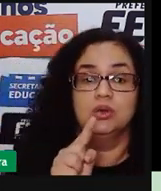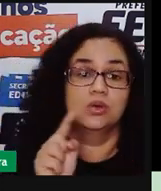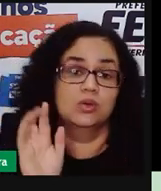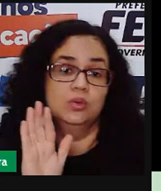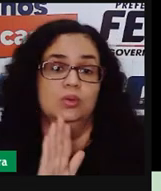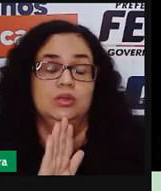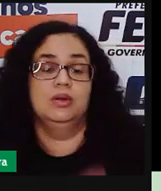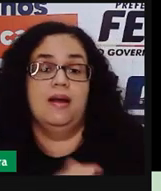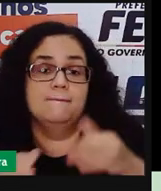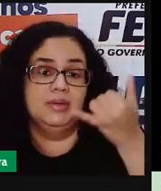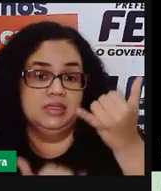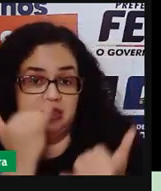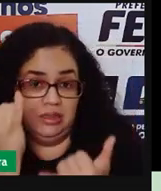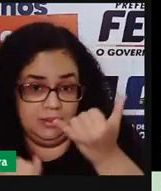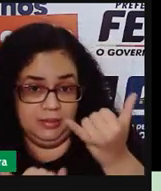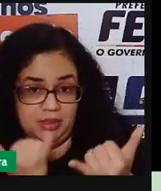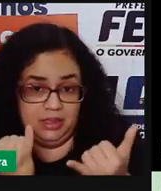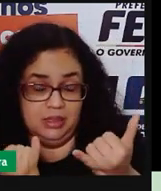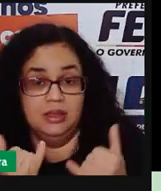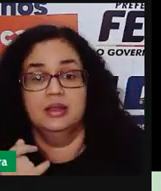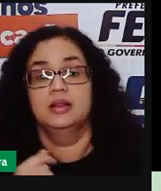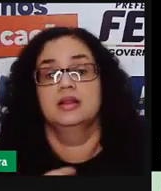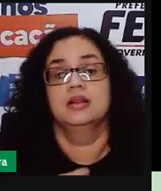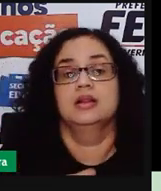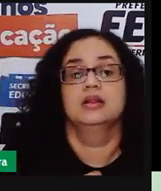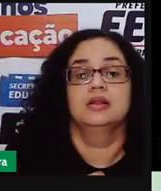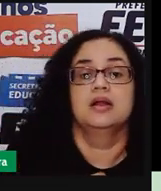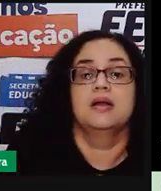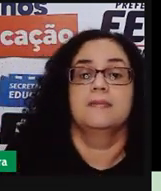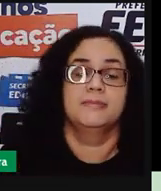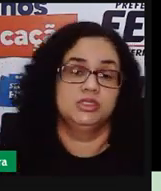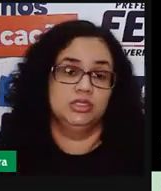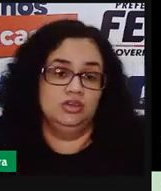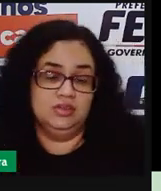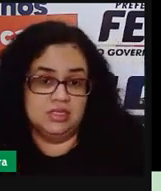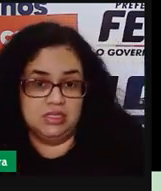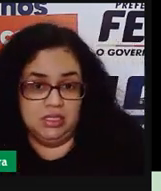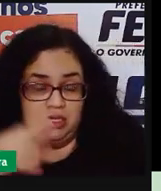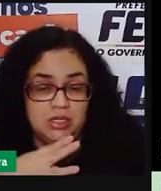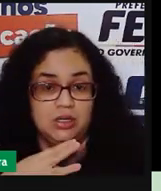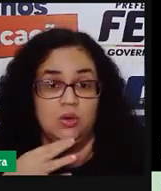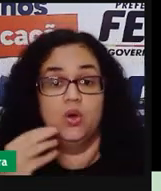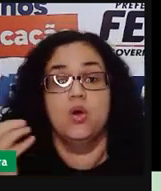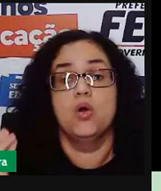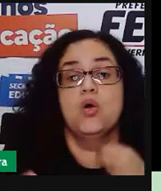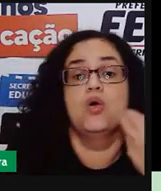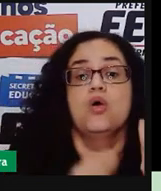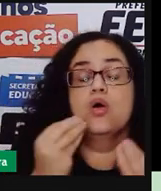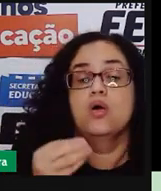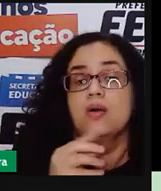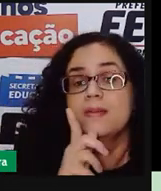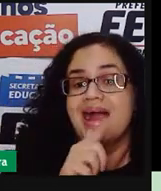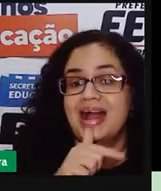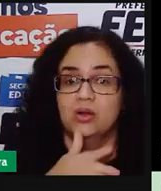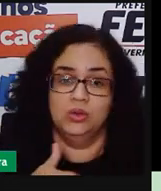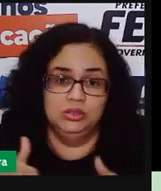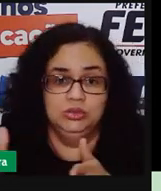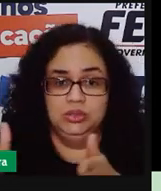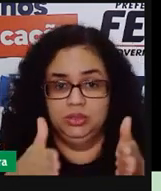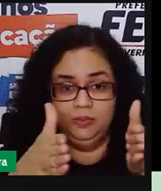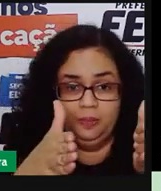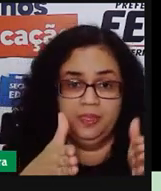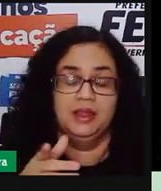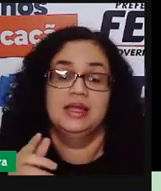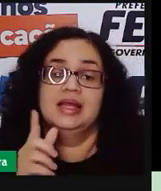novas ficam. Como a água do rio, que é água sempre nova, como